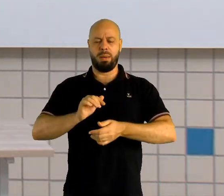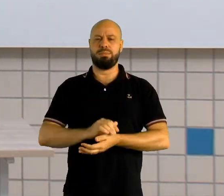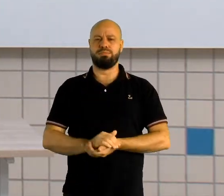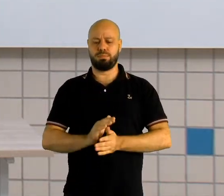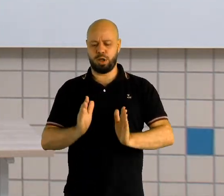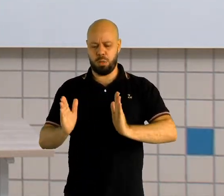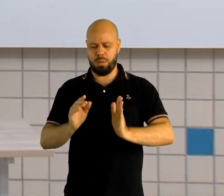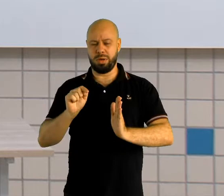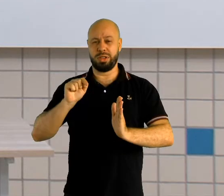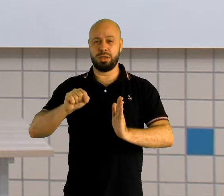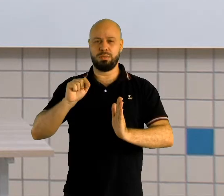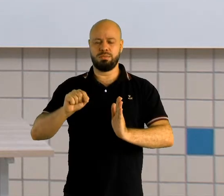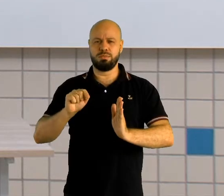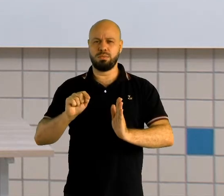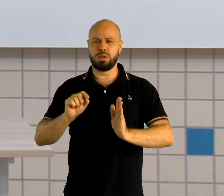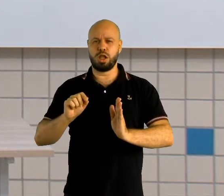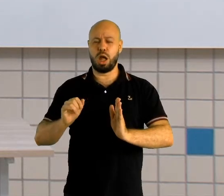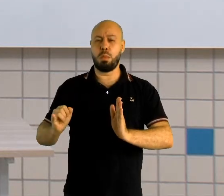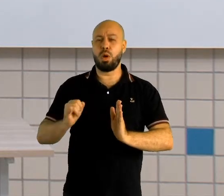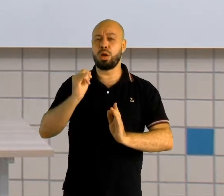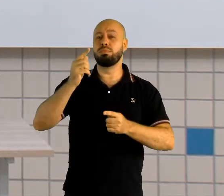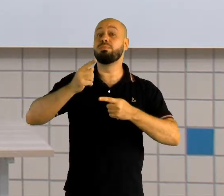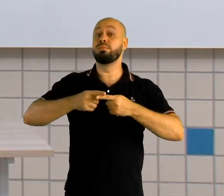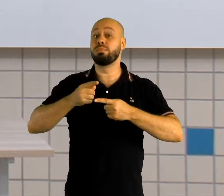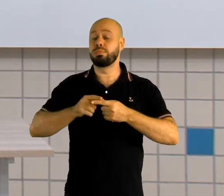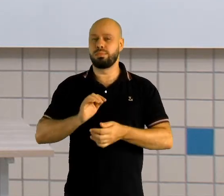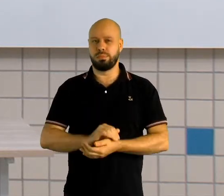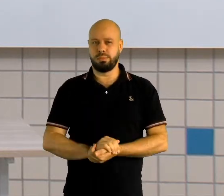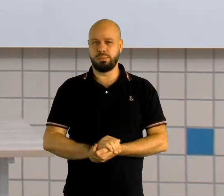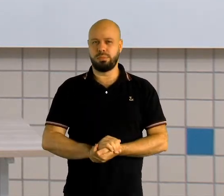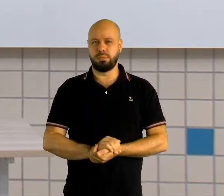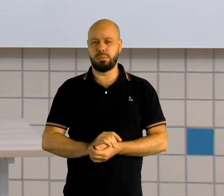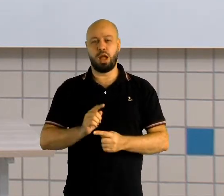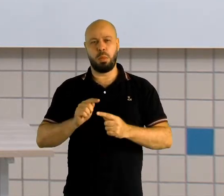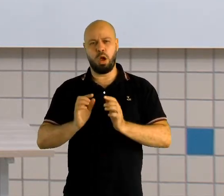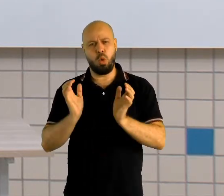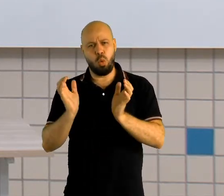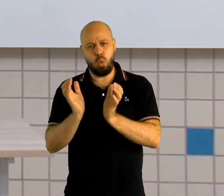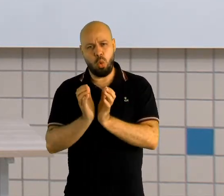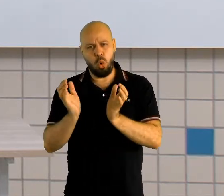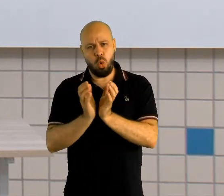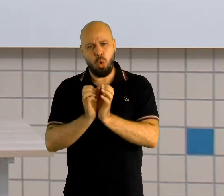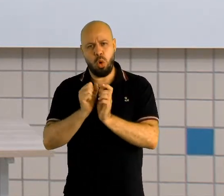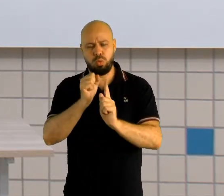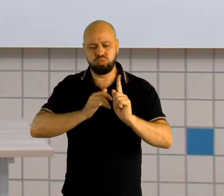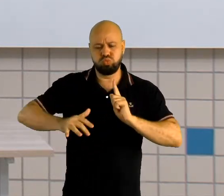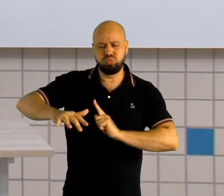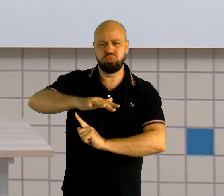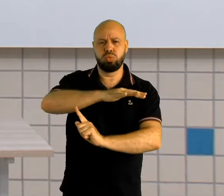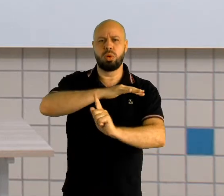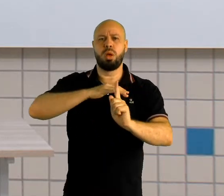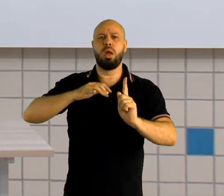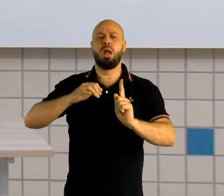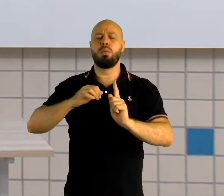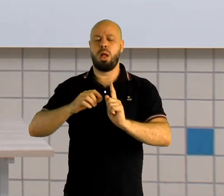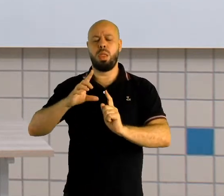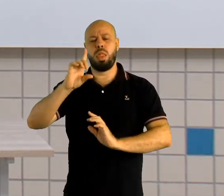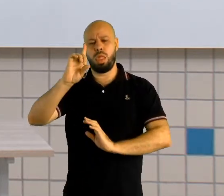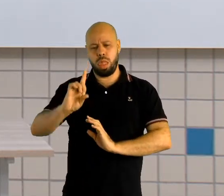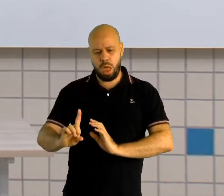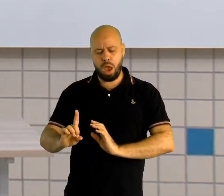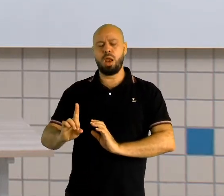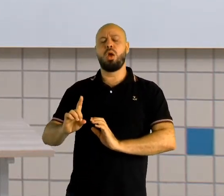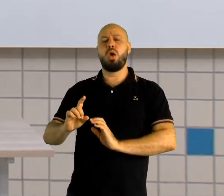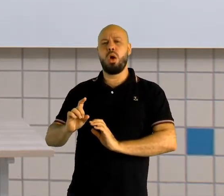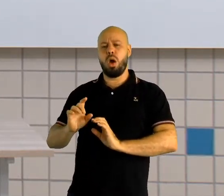também ela é importante. Por quê? Porque um grupo social vai conseguir alcançar alguns direitos, são os